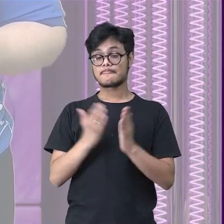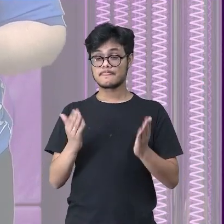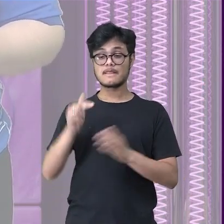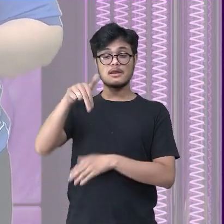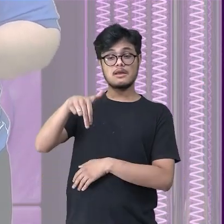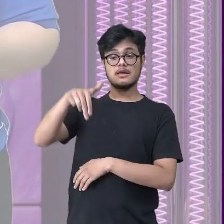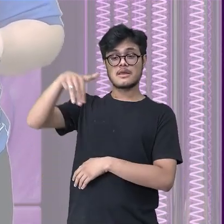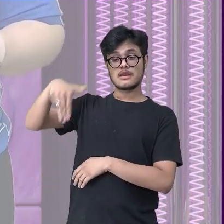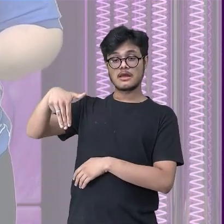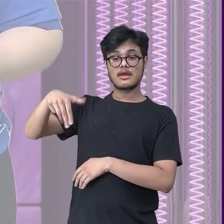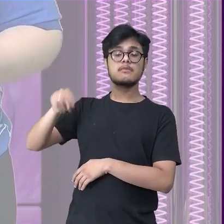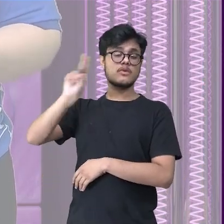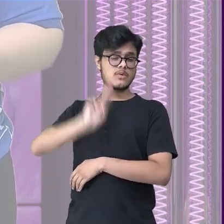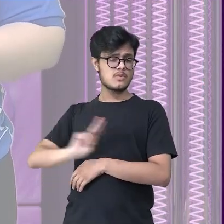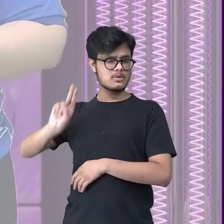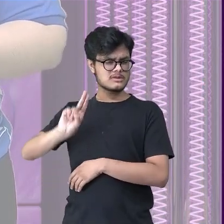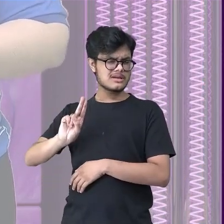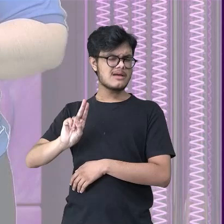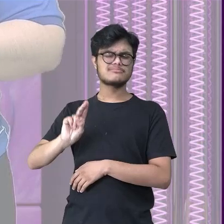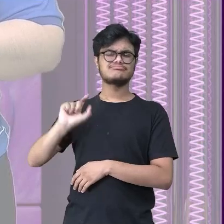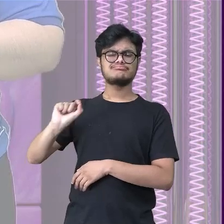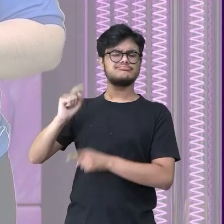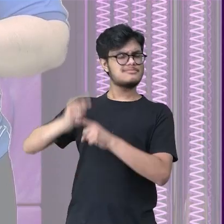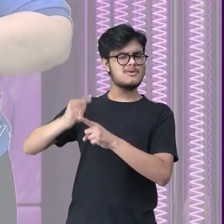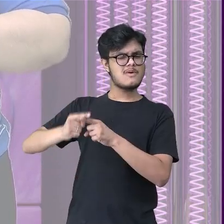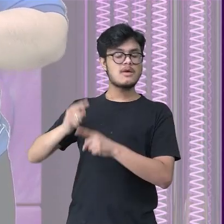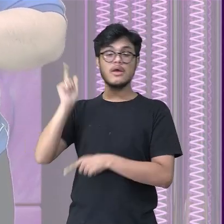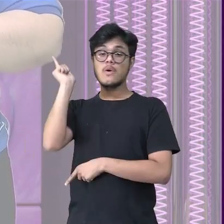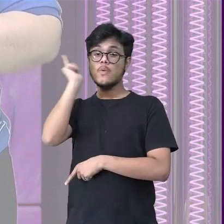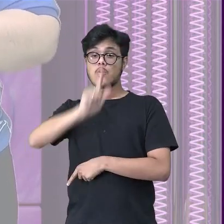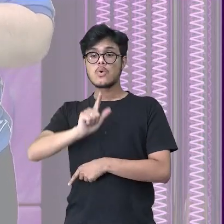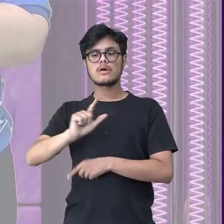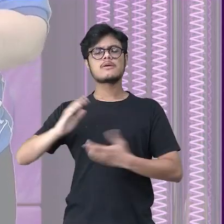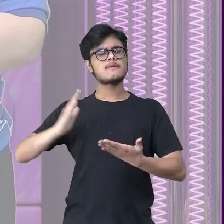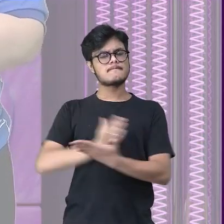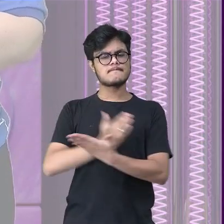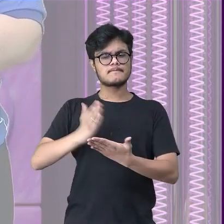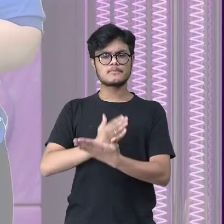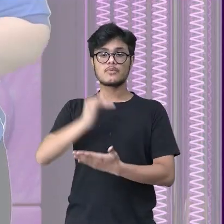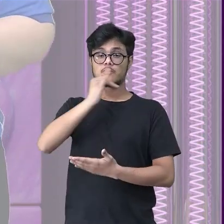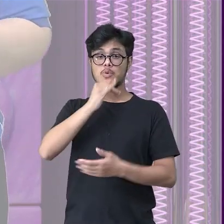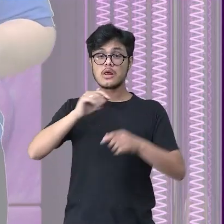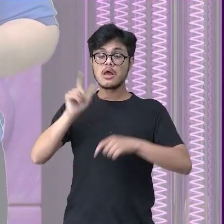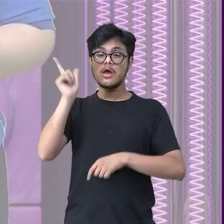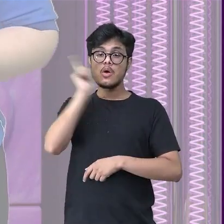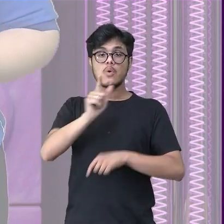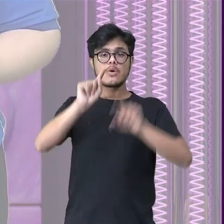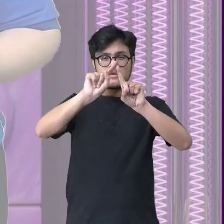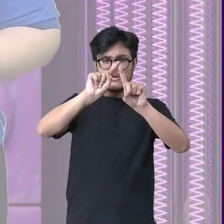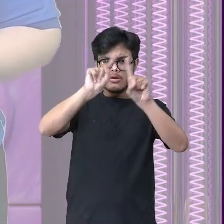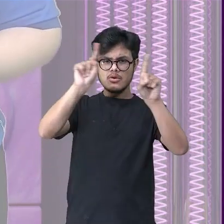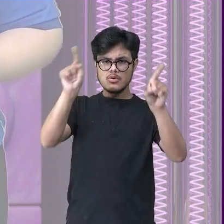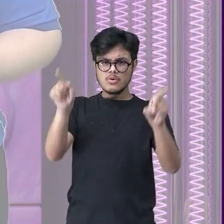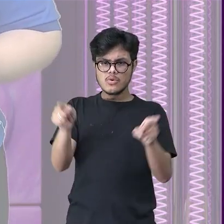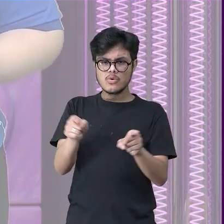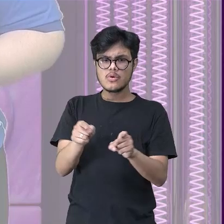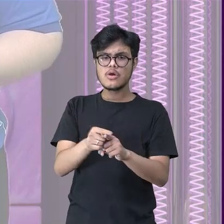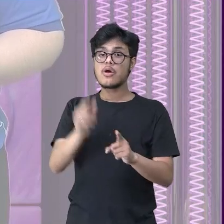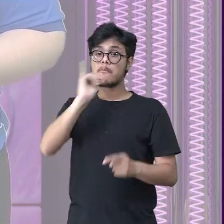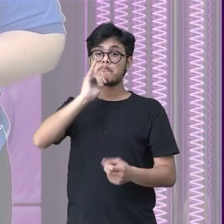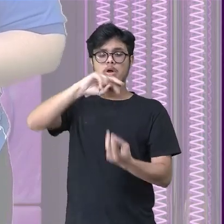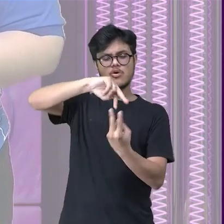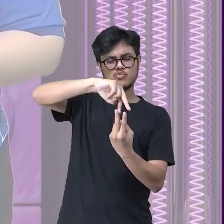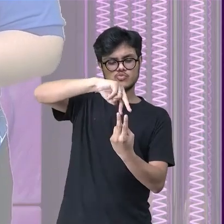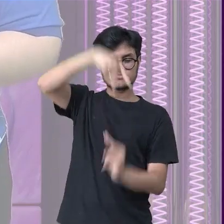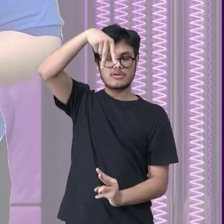é utilizado, por exemplo, para medir, né, indicar a medida do diâmetro do DNA humano,